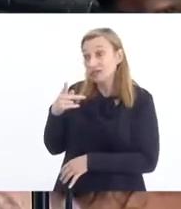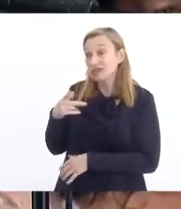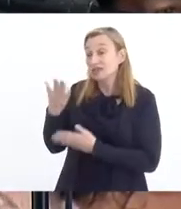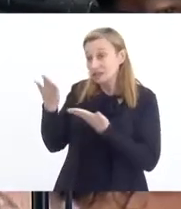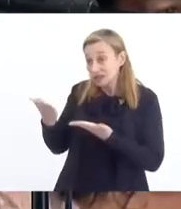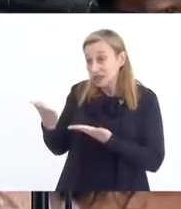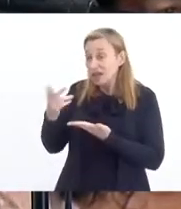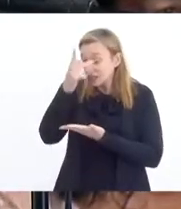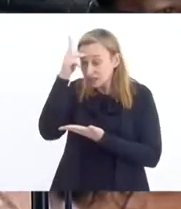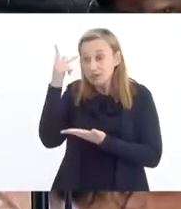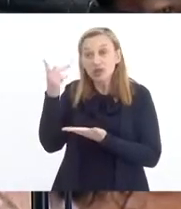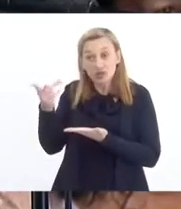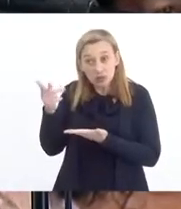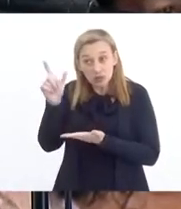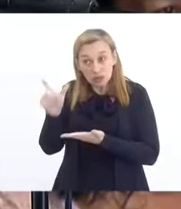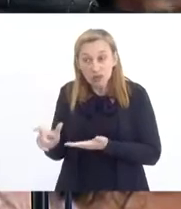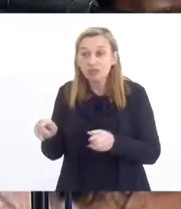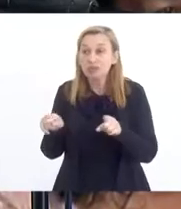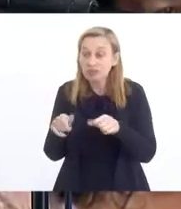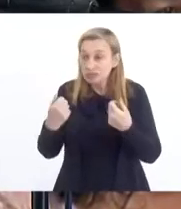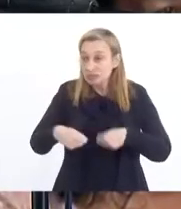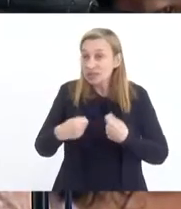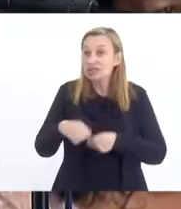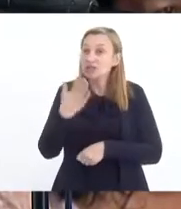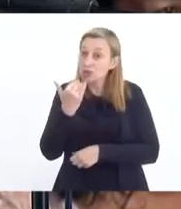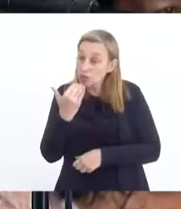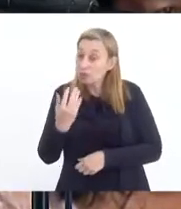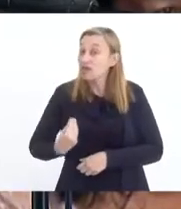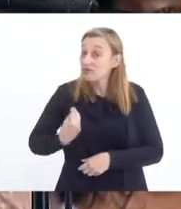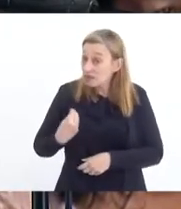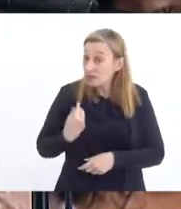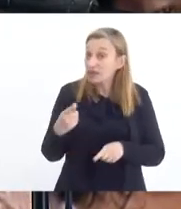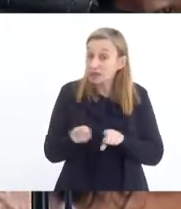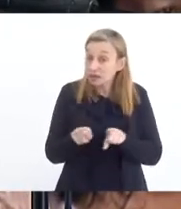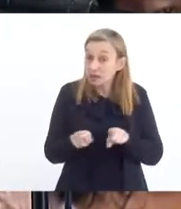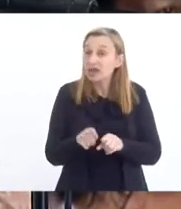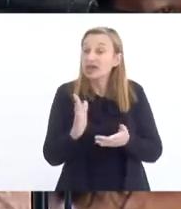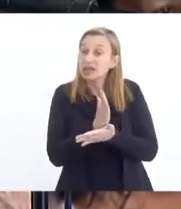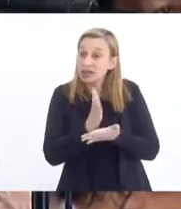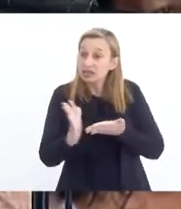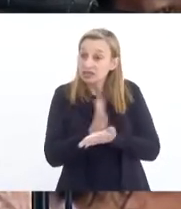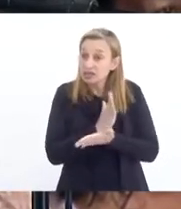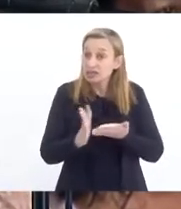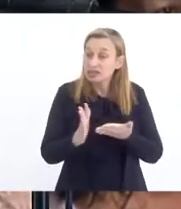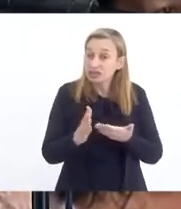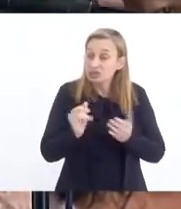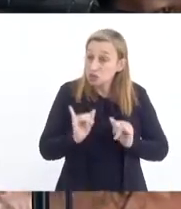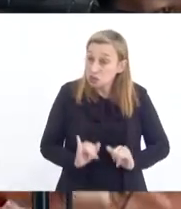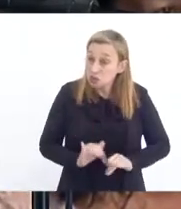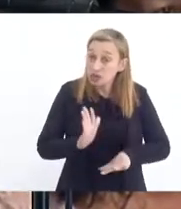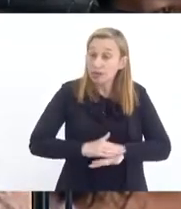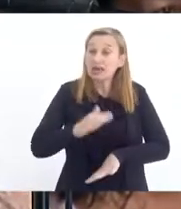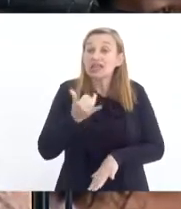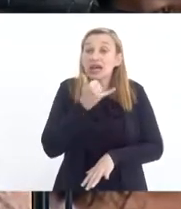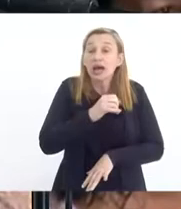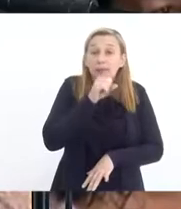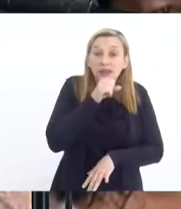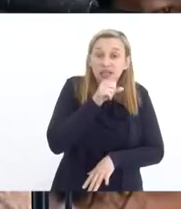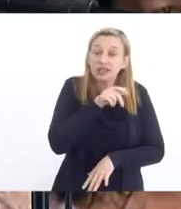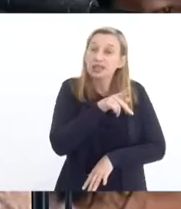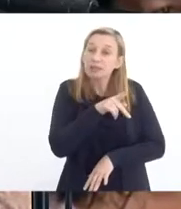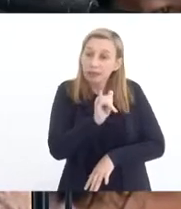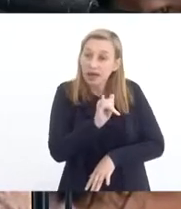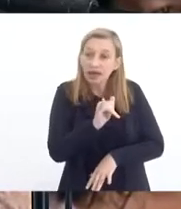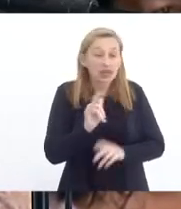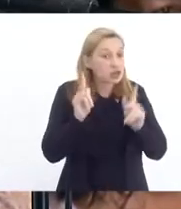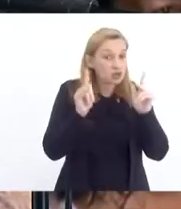E essas pessoas, elas precisam comer também, sobreviver, e muitas vezes tem uma missão até mais árdua, que são mães e pais de família